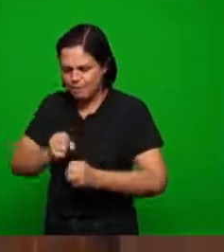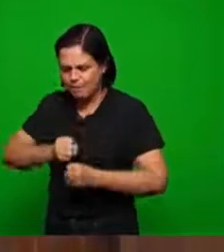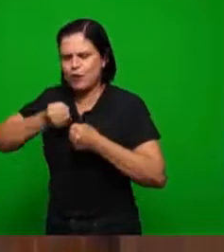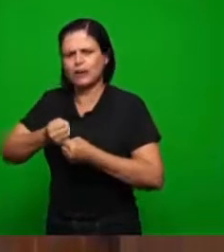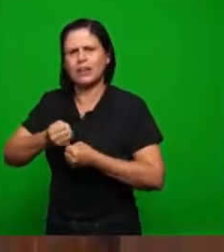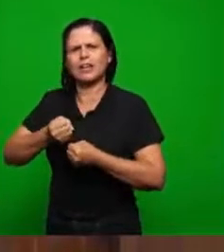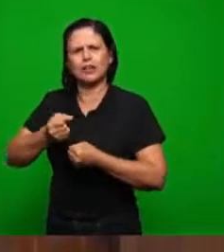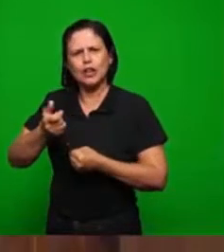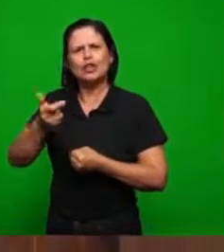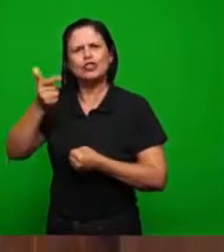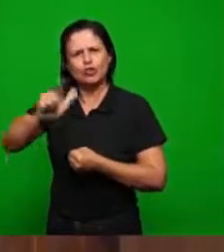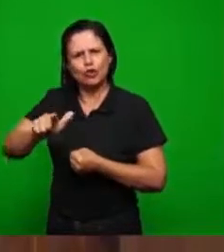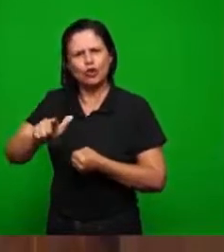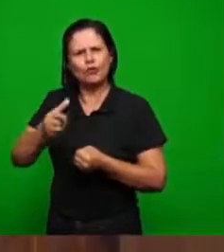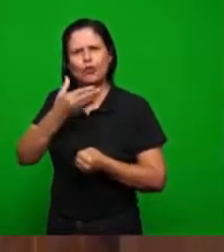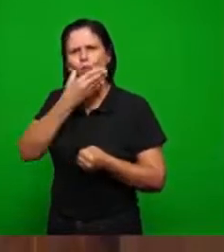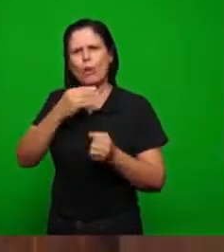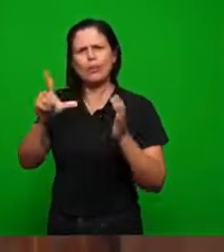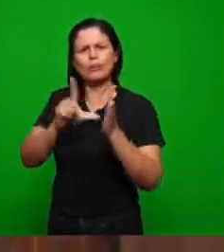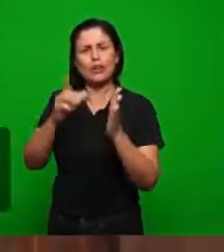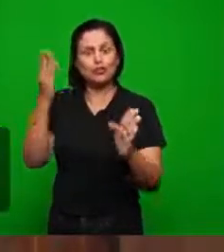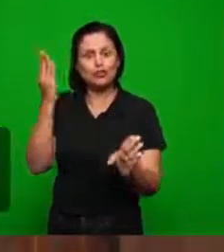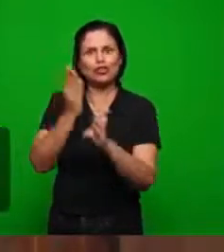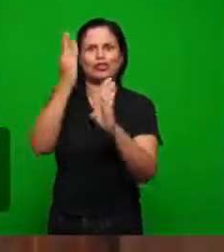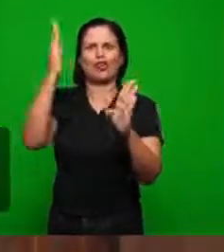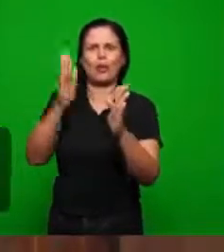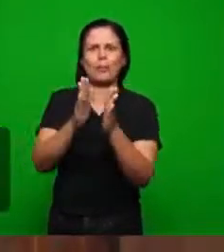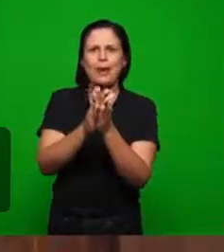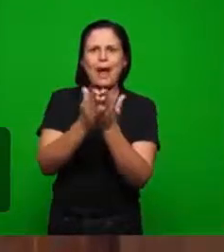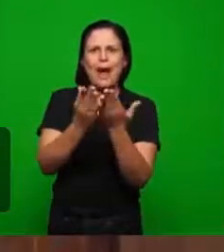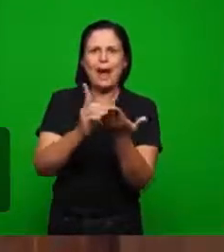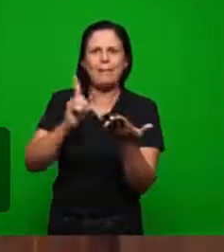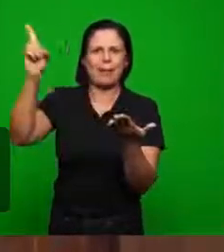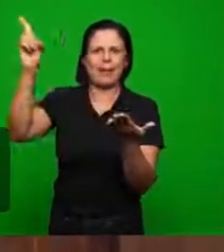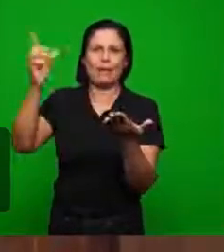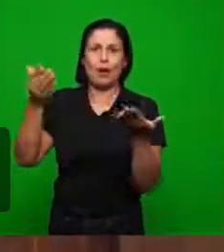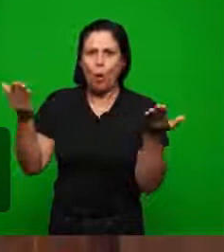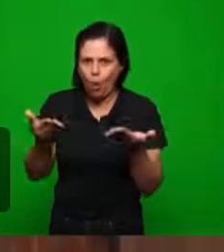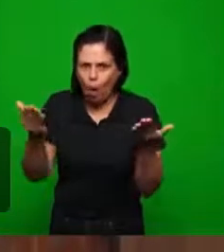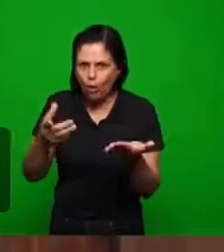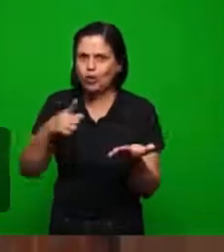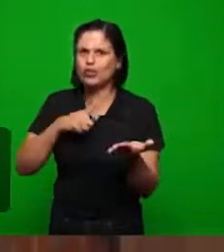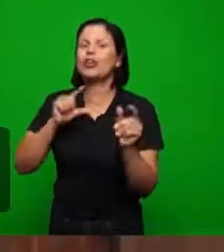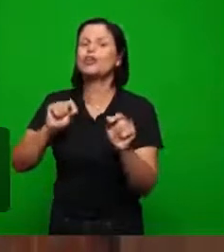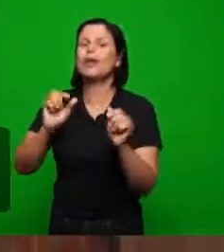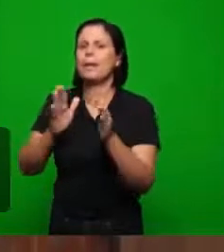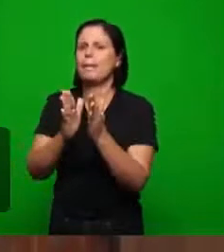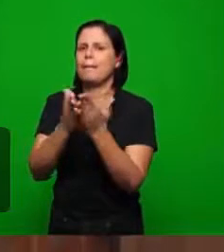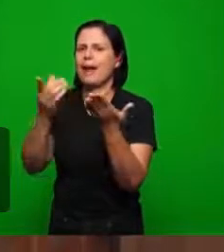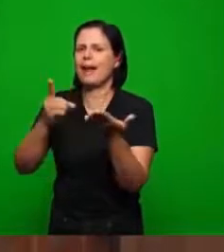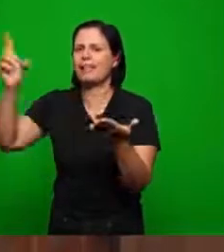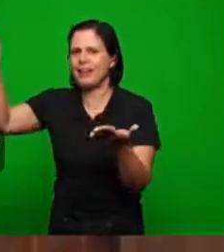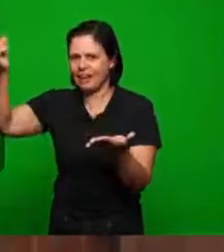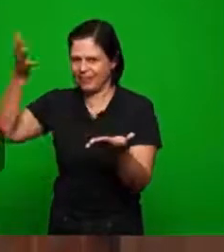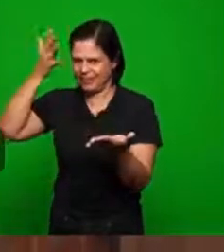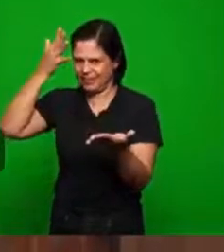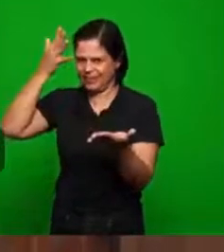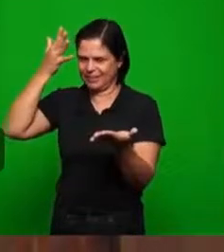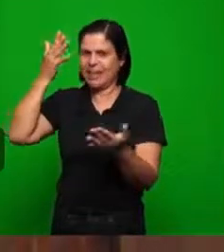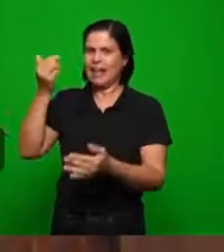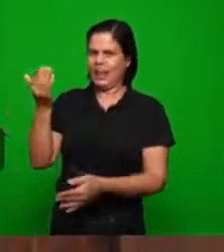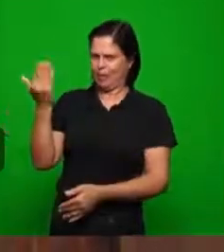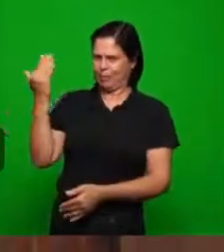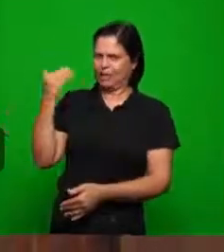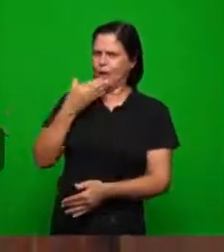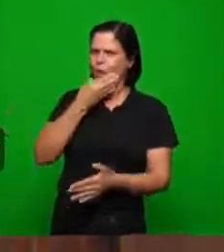a palavra no período de Lutero. E hoje, a palavra revelada. Ali foi a palavra letra, que